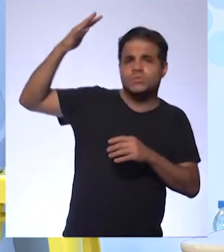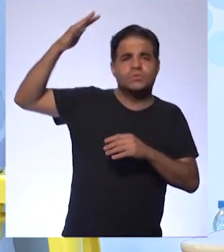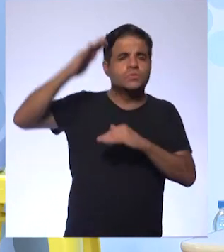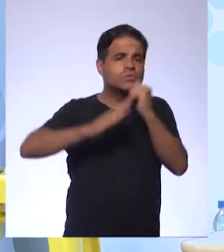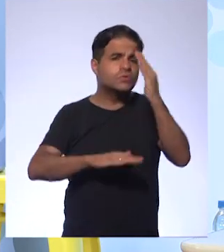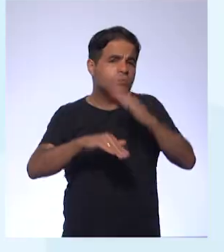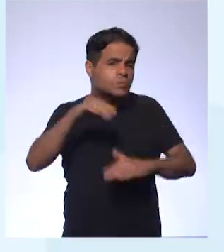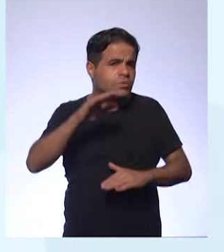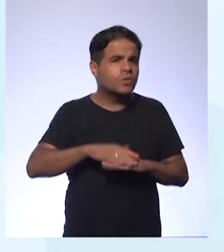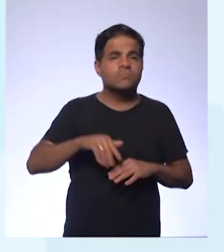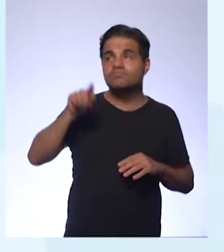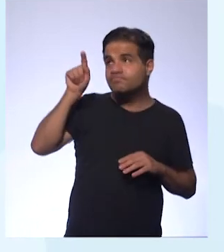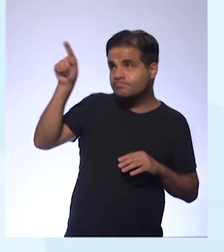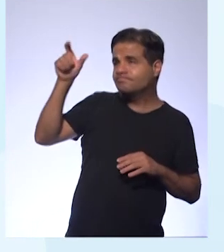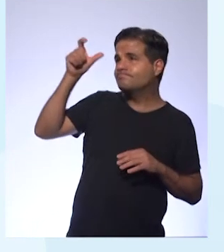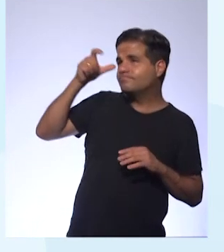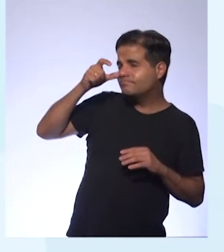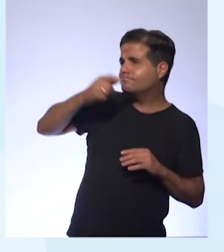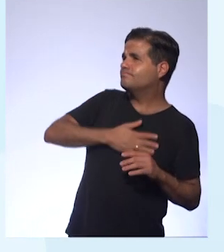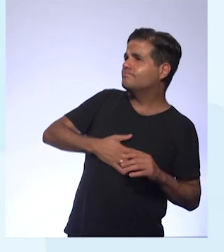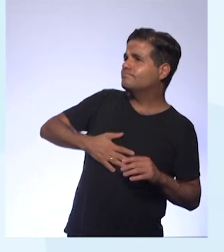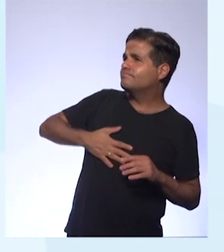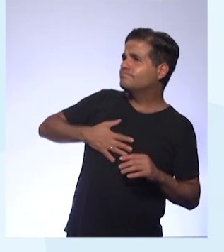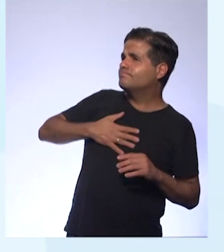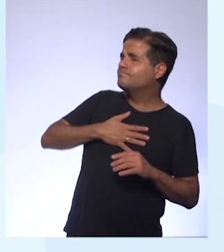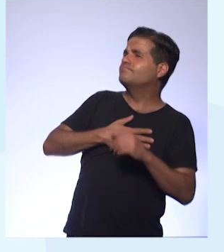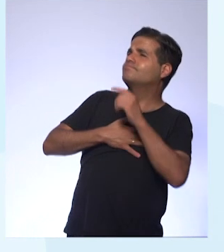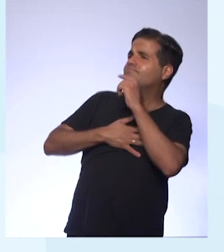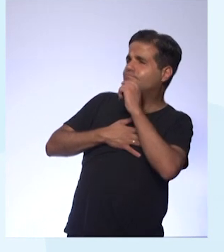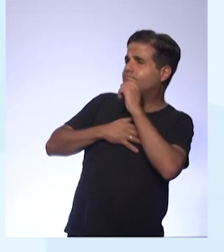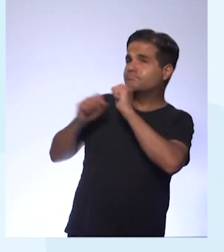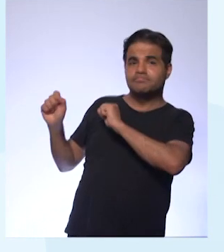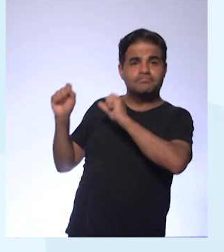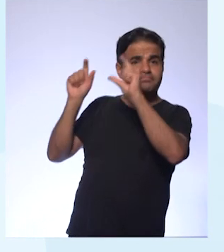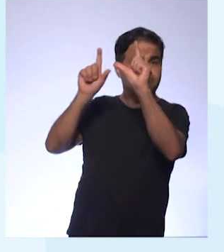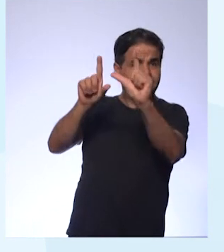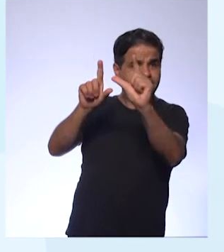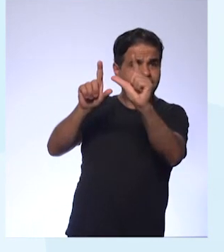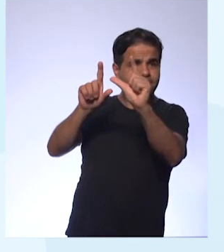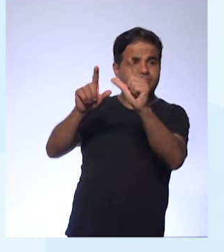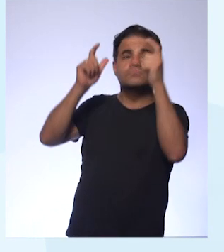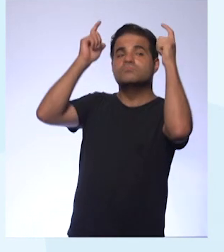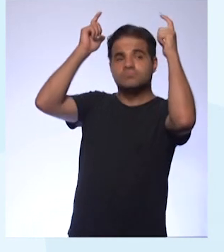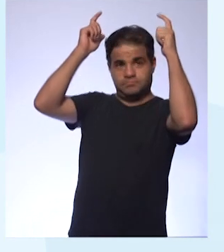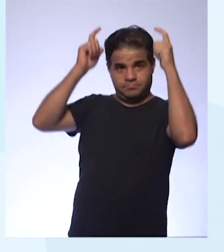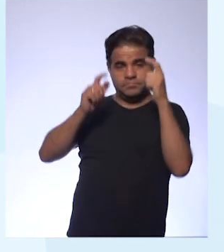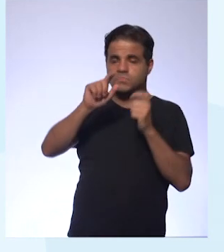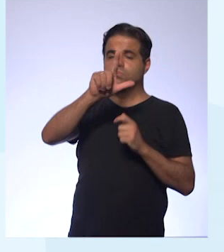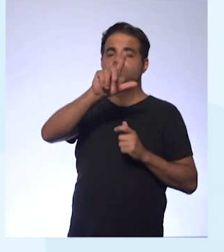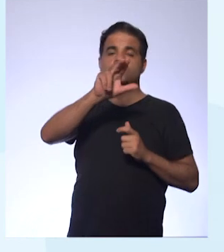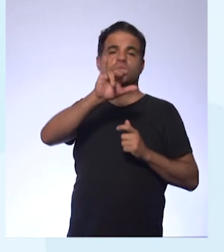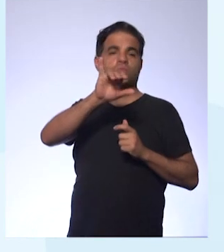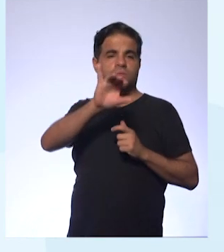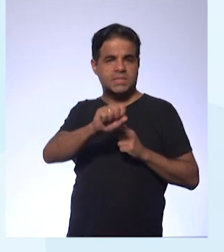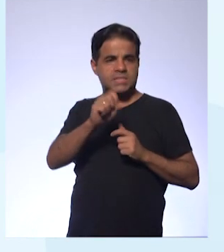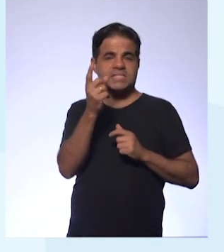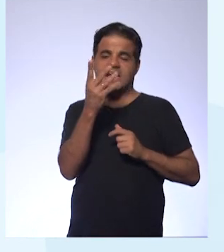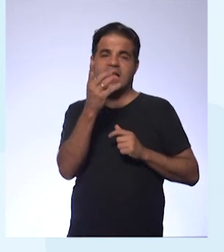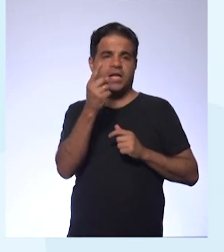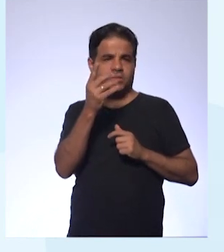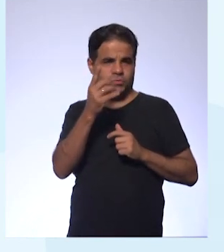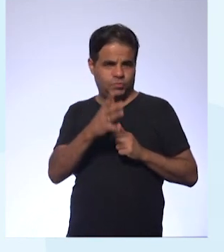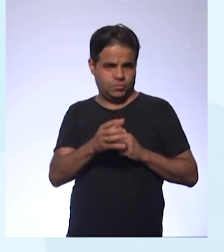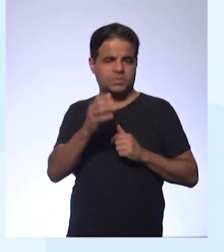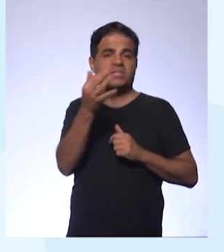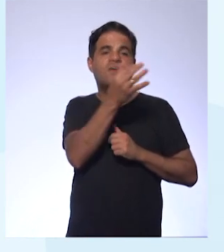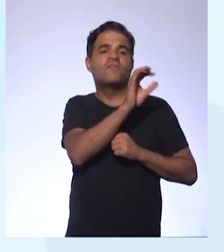obras aí. Vamos apreciar na tela. Então, do lado esquerdo, vocês estão vendo um retrato do rei Luís XIV da França, também conhecido